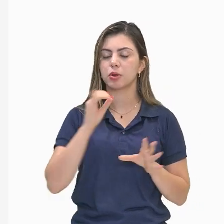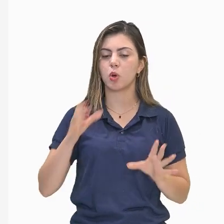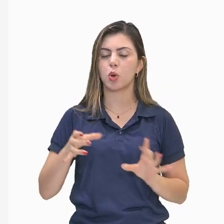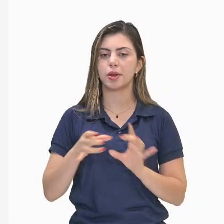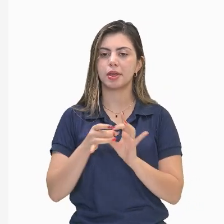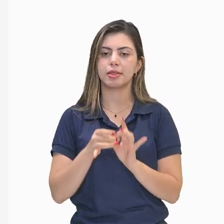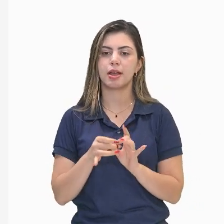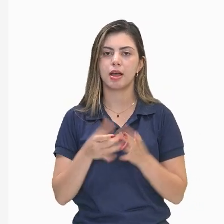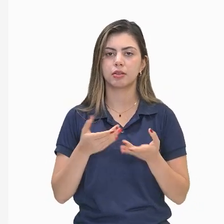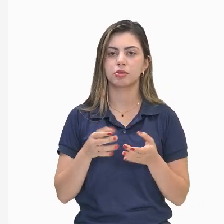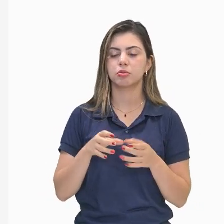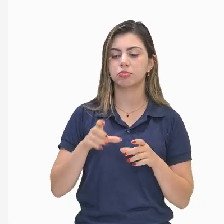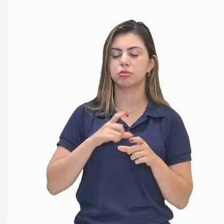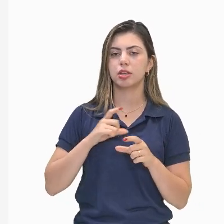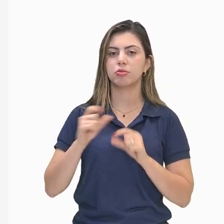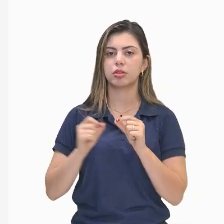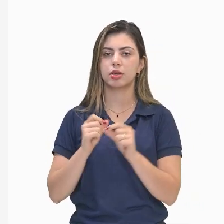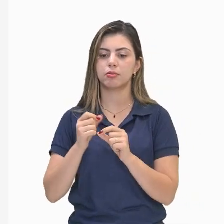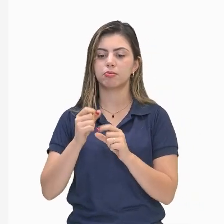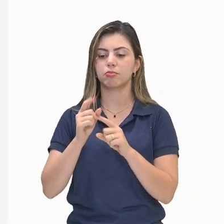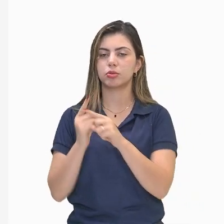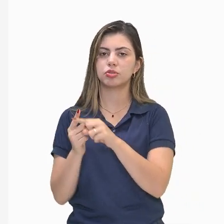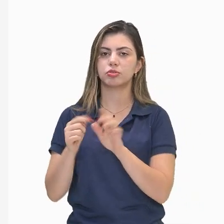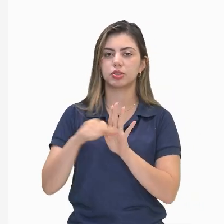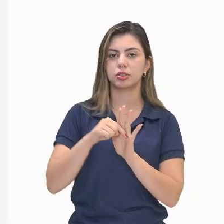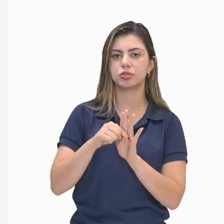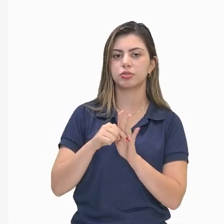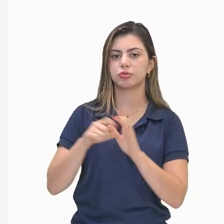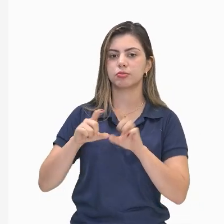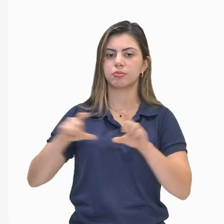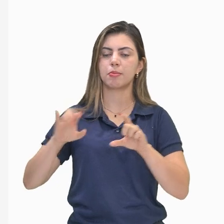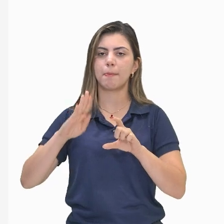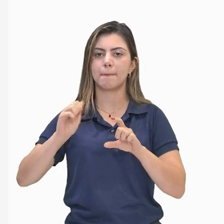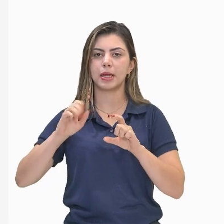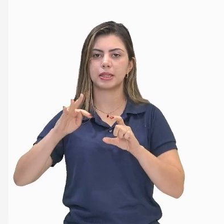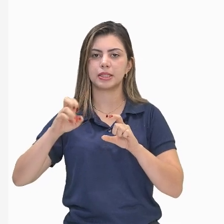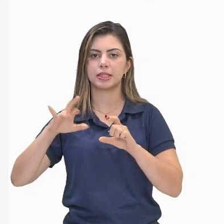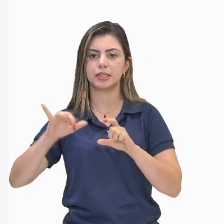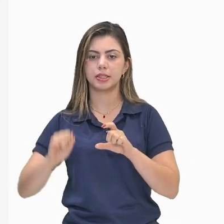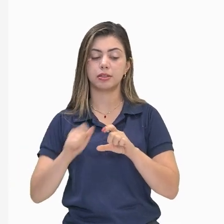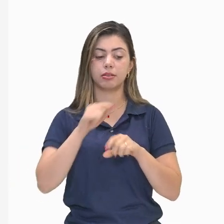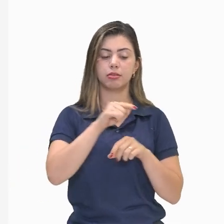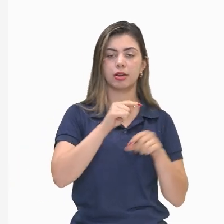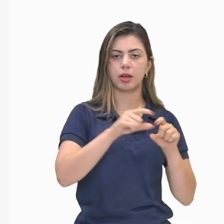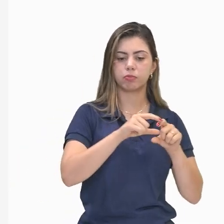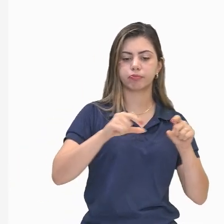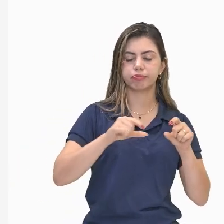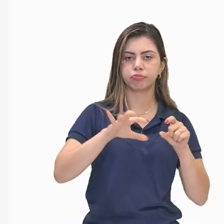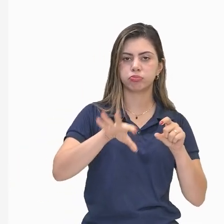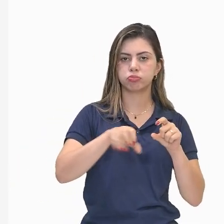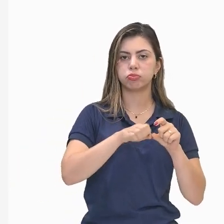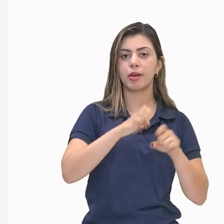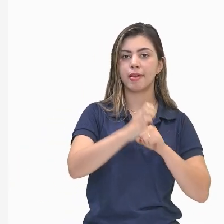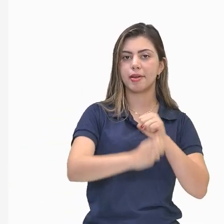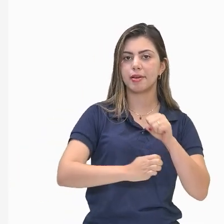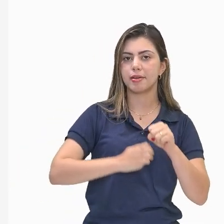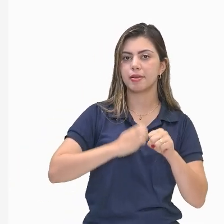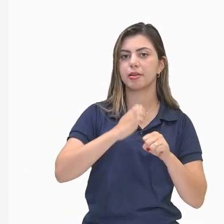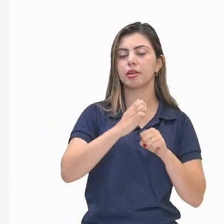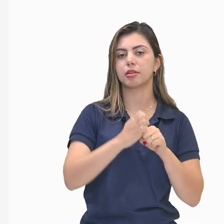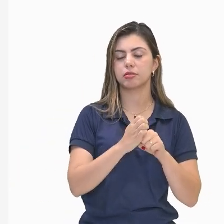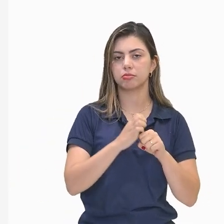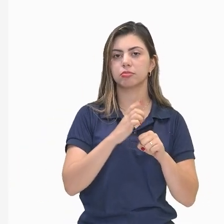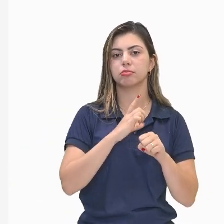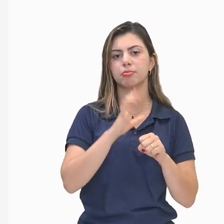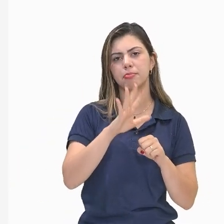pilha ou uma bateria, esse dispositivo elétrico ele acumula cargas elétricas. Só que a quantidade de cargas que ele acumula